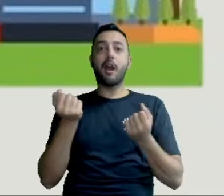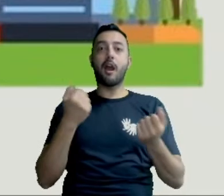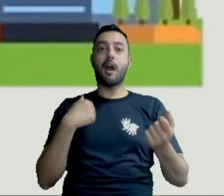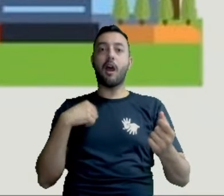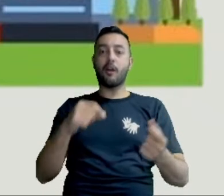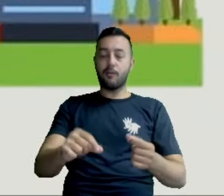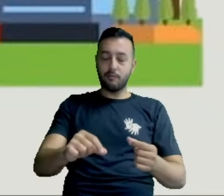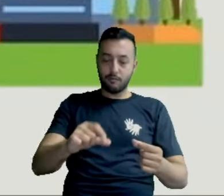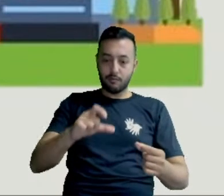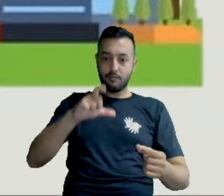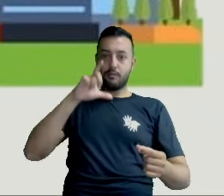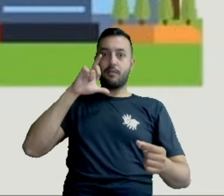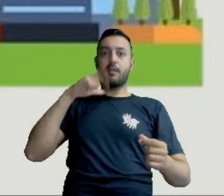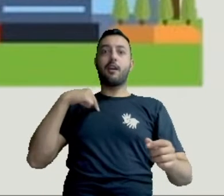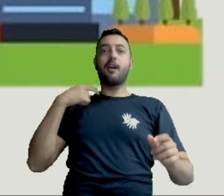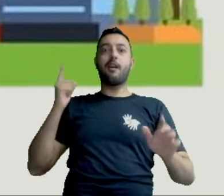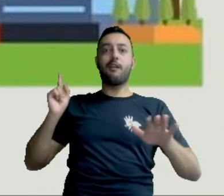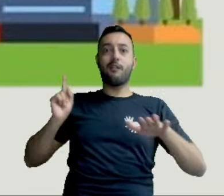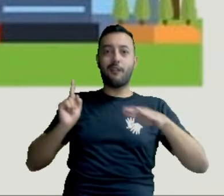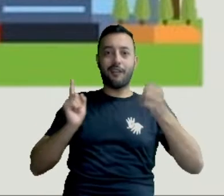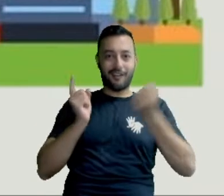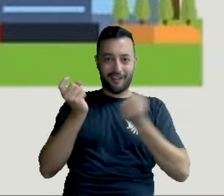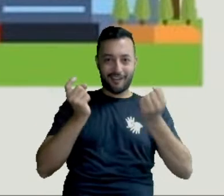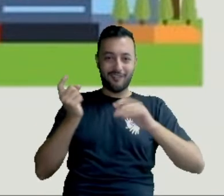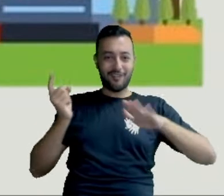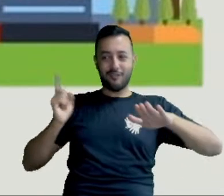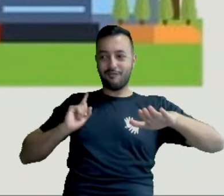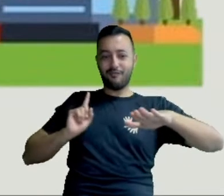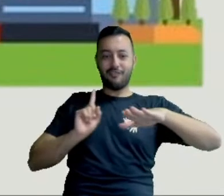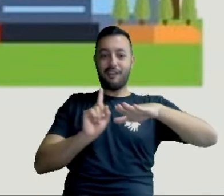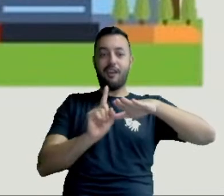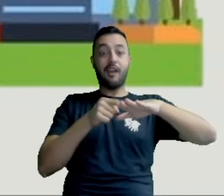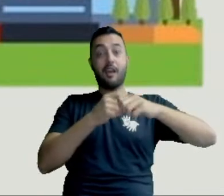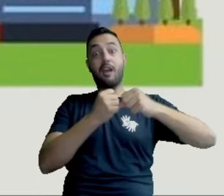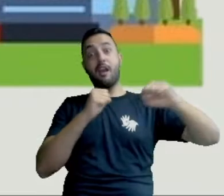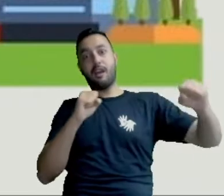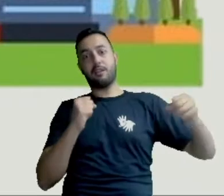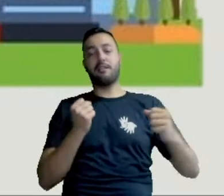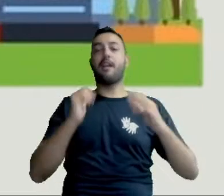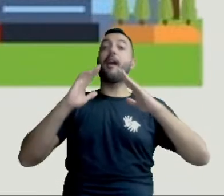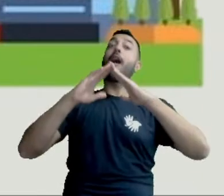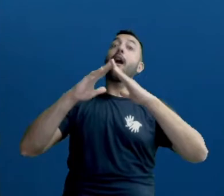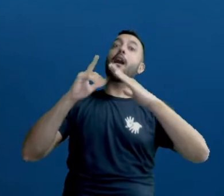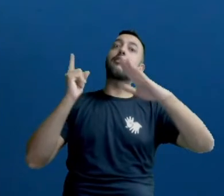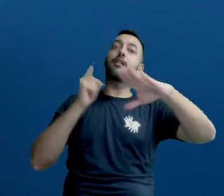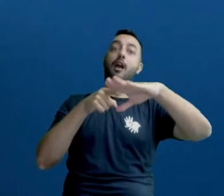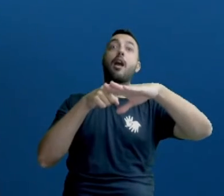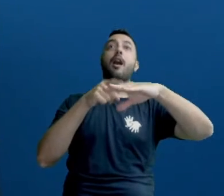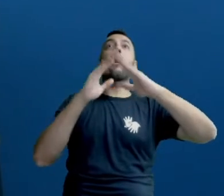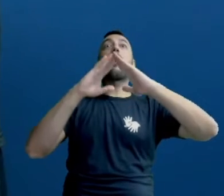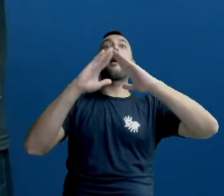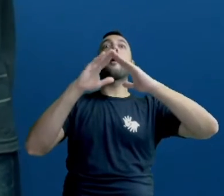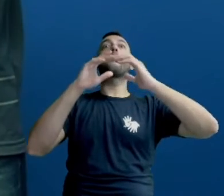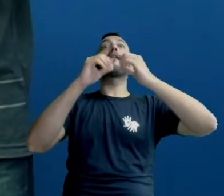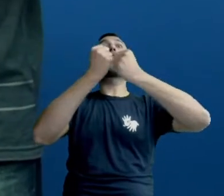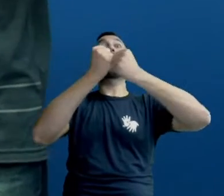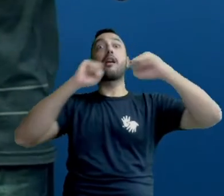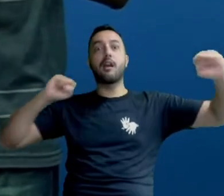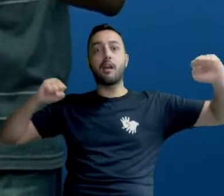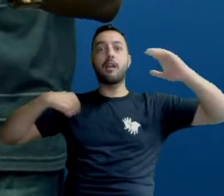sua casa, quando você está dentro dela, é um corpo extenso. Seu quarto é um corpo extenso,